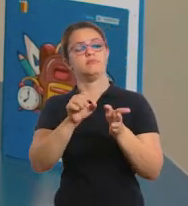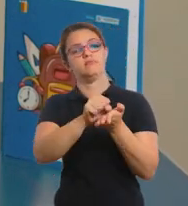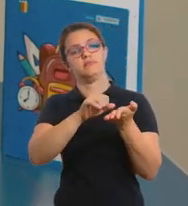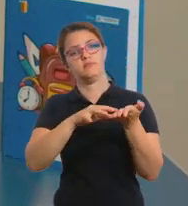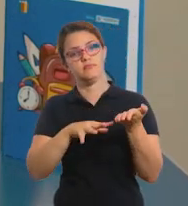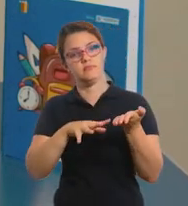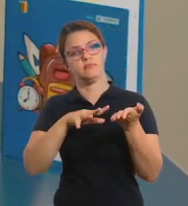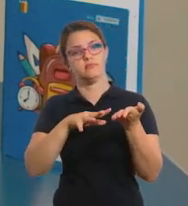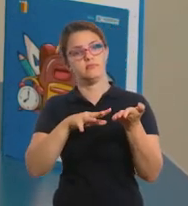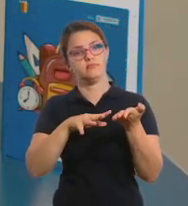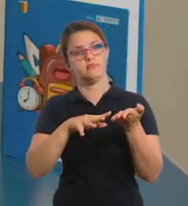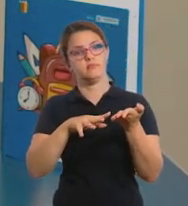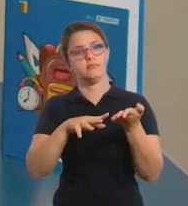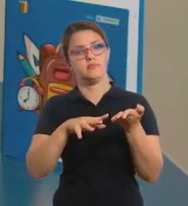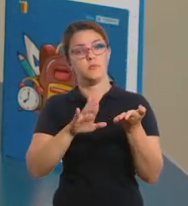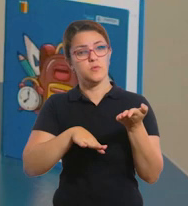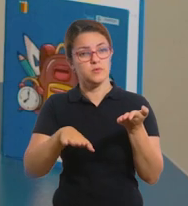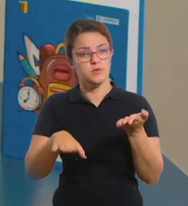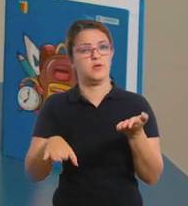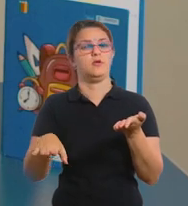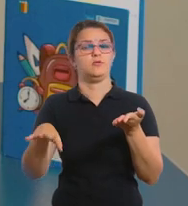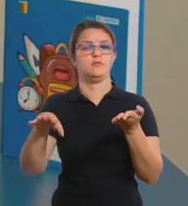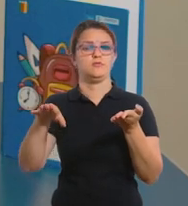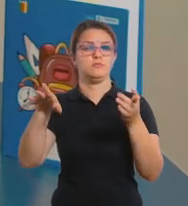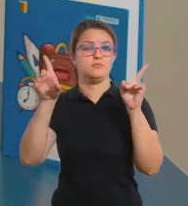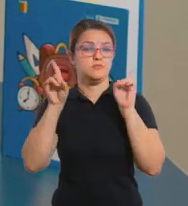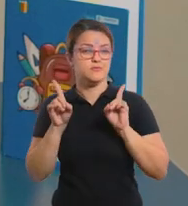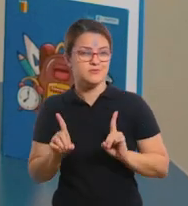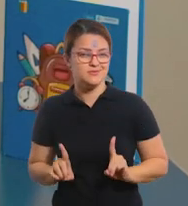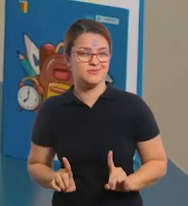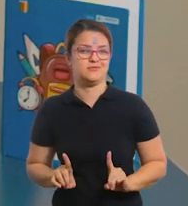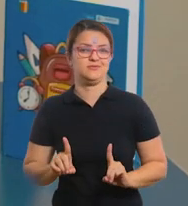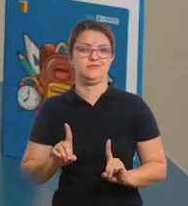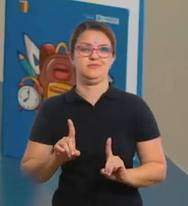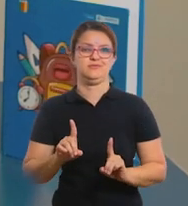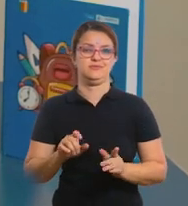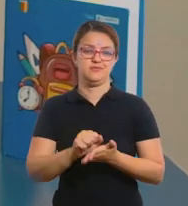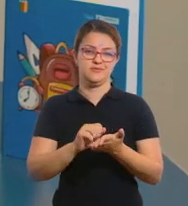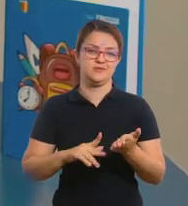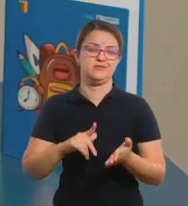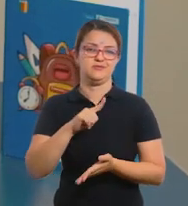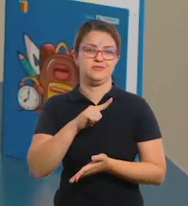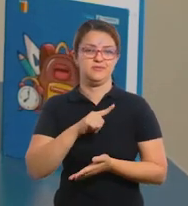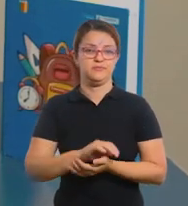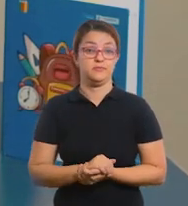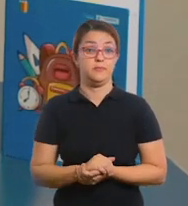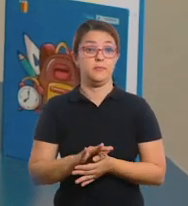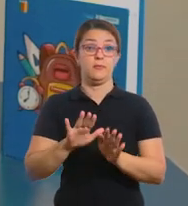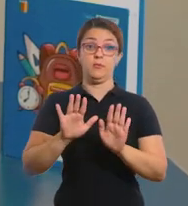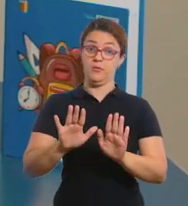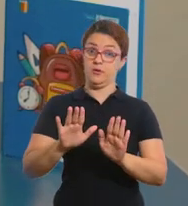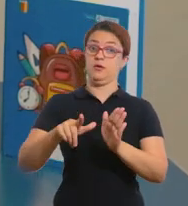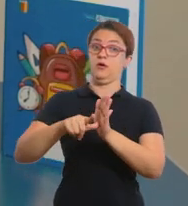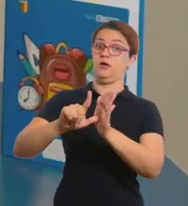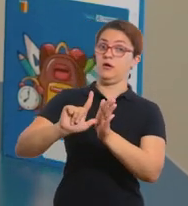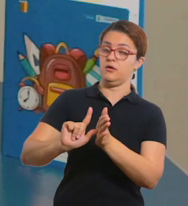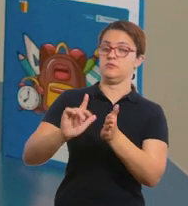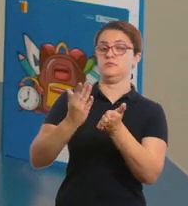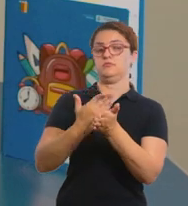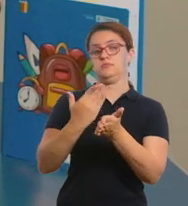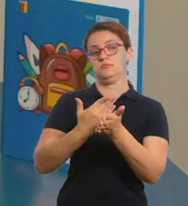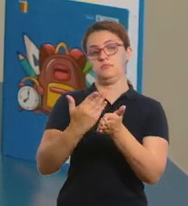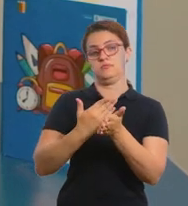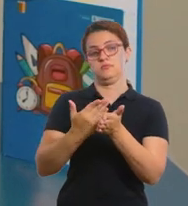tem as atividades para as crianças com necessidades especiais e é mas é pega o seu